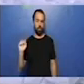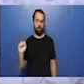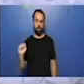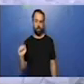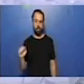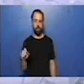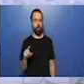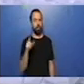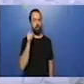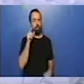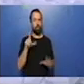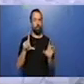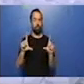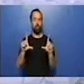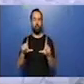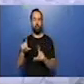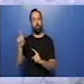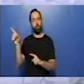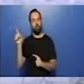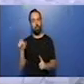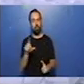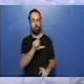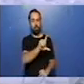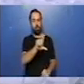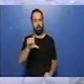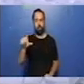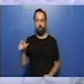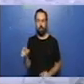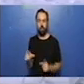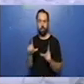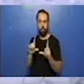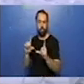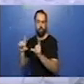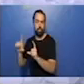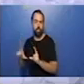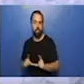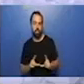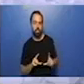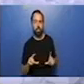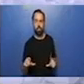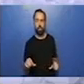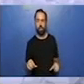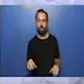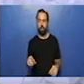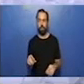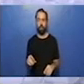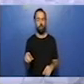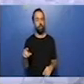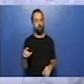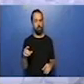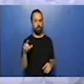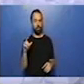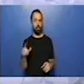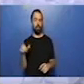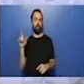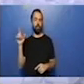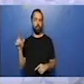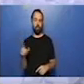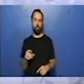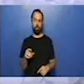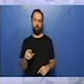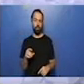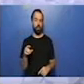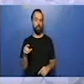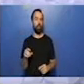várias etapas, começando aqui e terminando aqui, onde ele está, por meio desse processo de pseudópodes, se